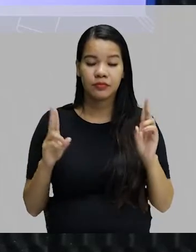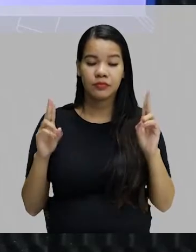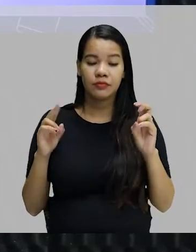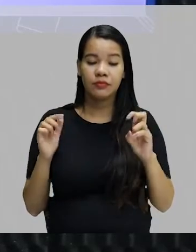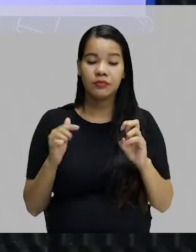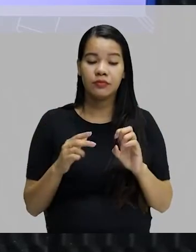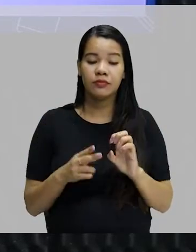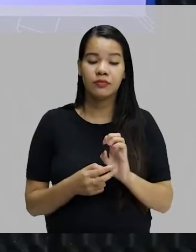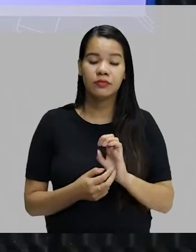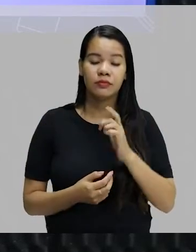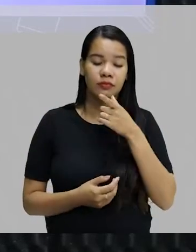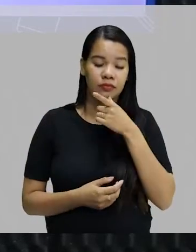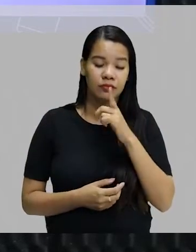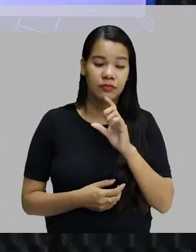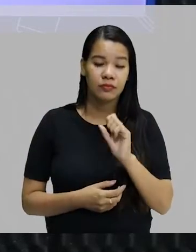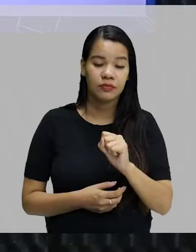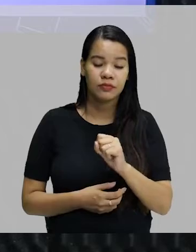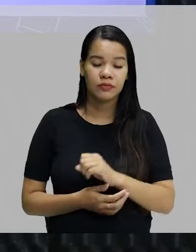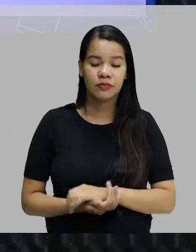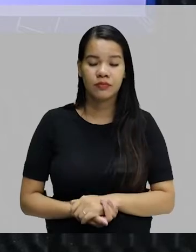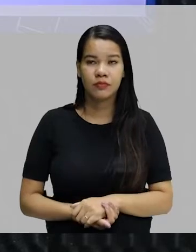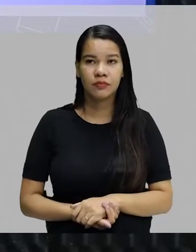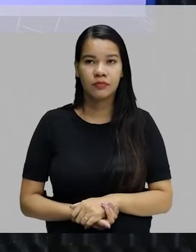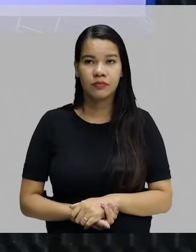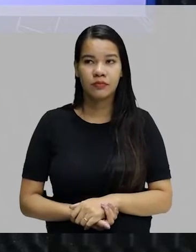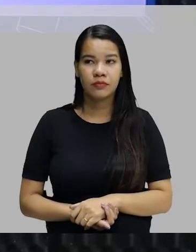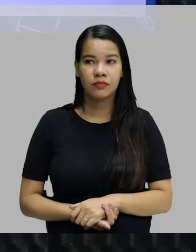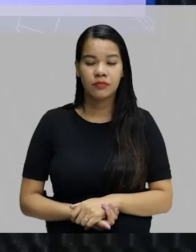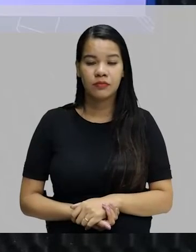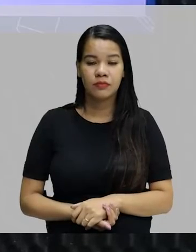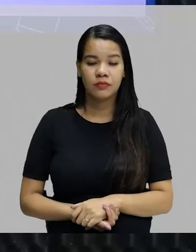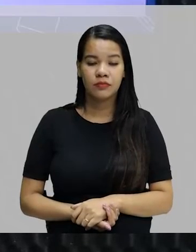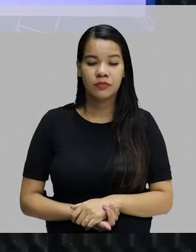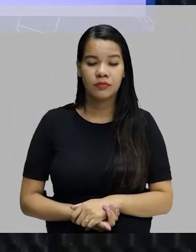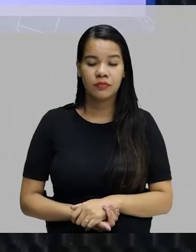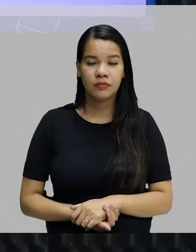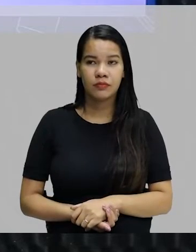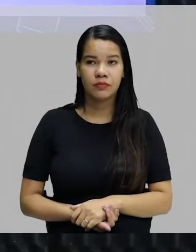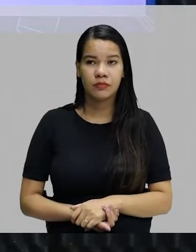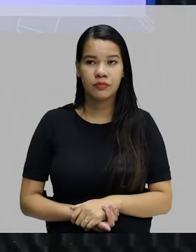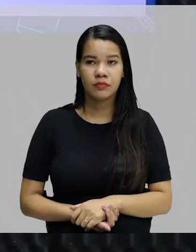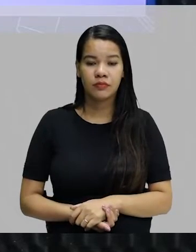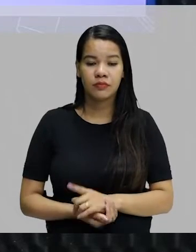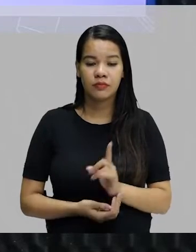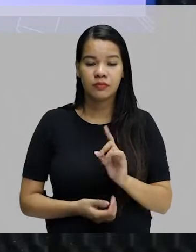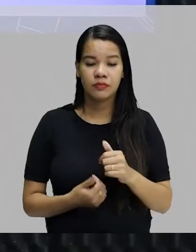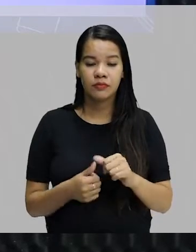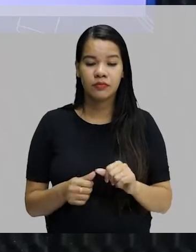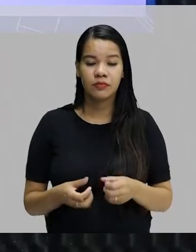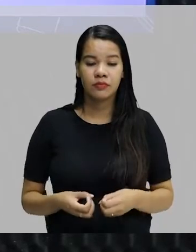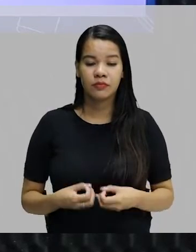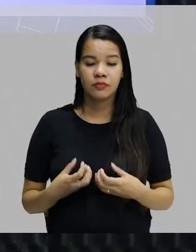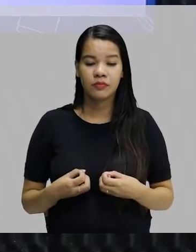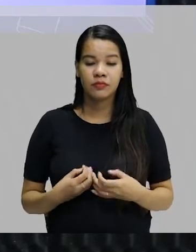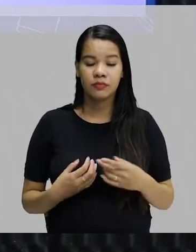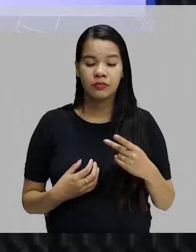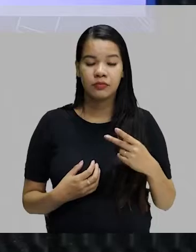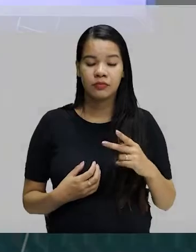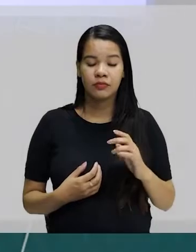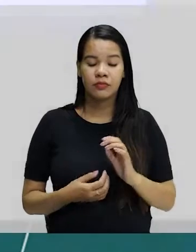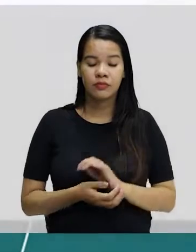essa linguagem, tá? Essa linguagem, ela não está expressa em momento nenhum nessa